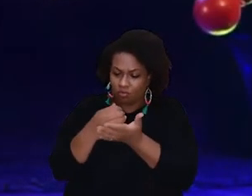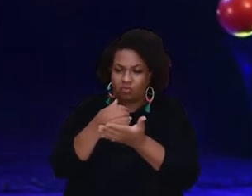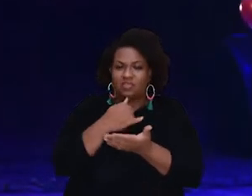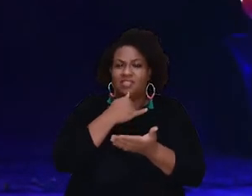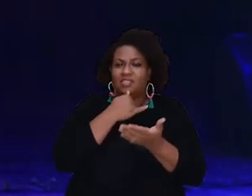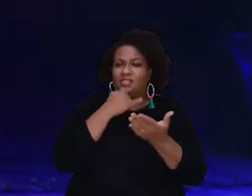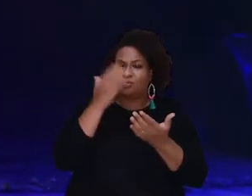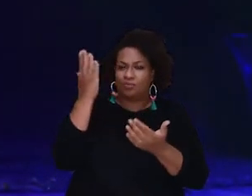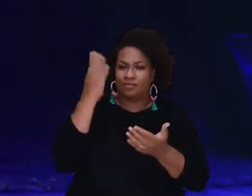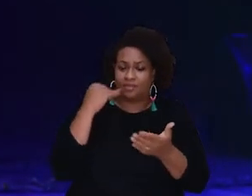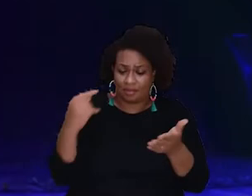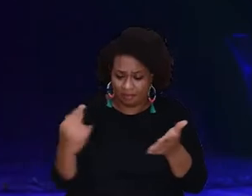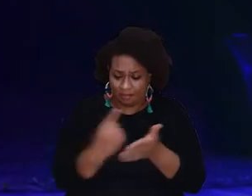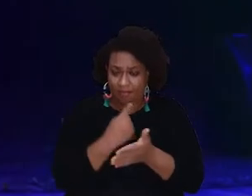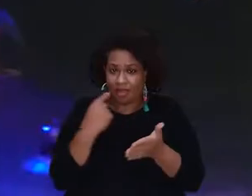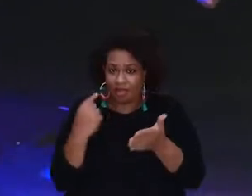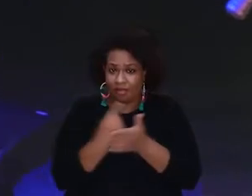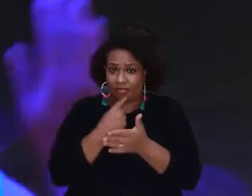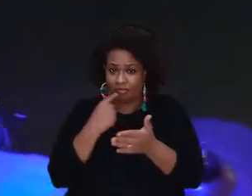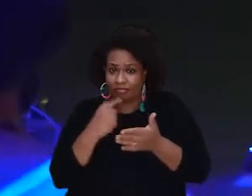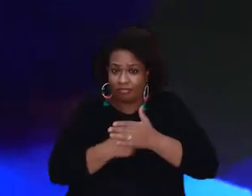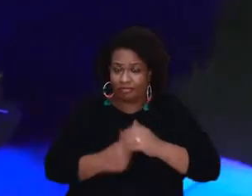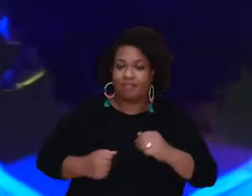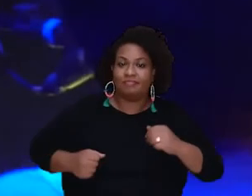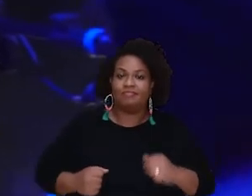não sabe de nada e mergulha e se afunda.